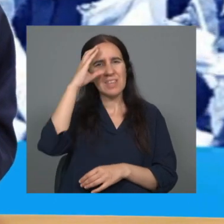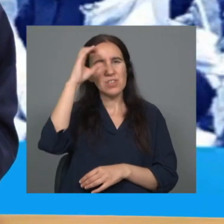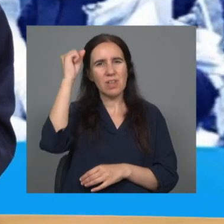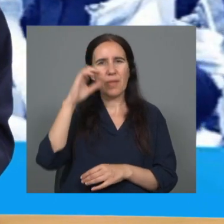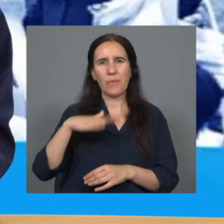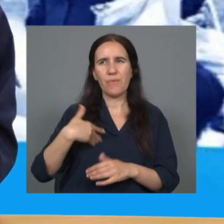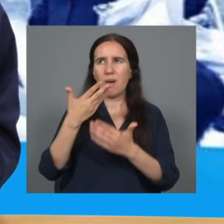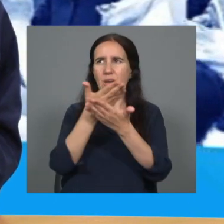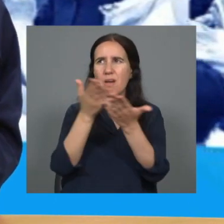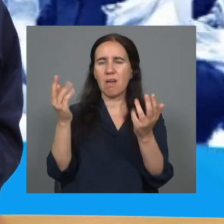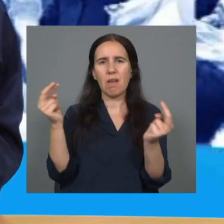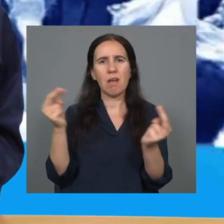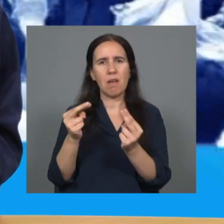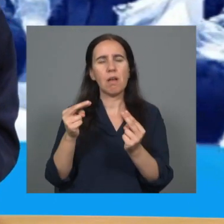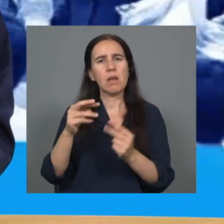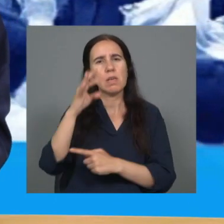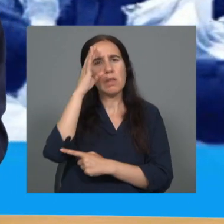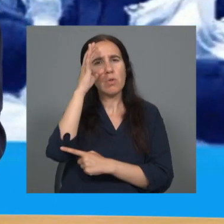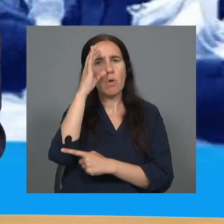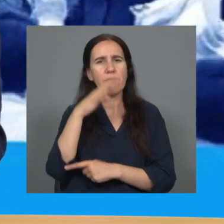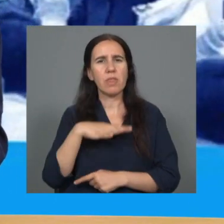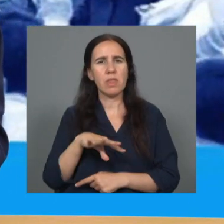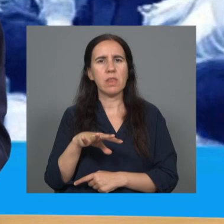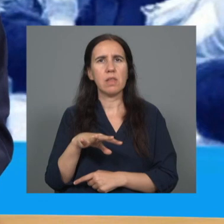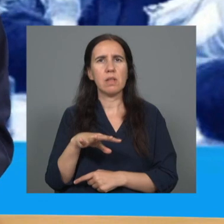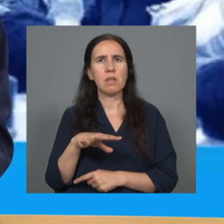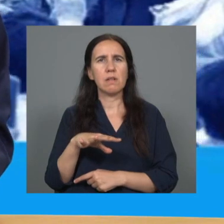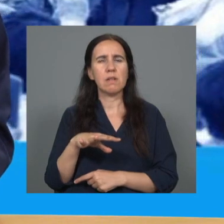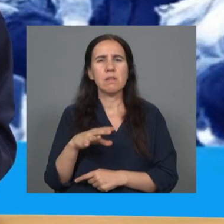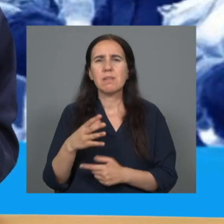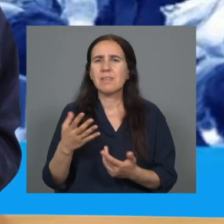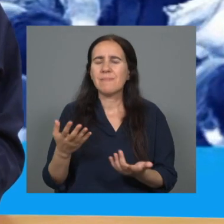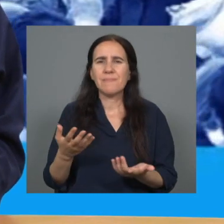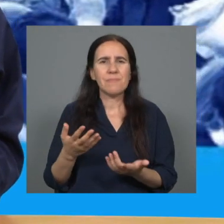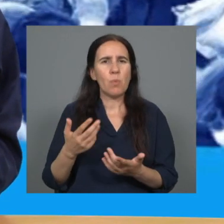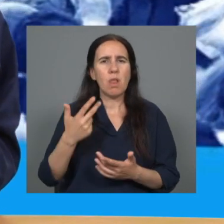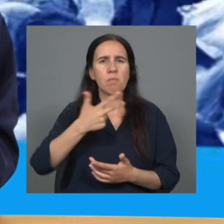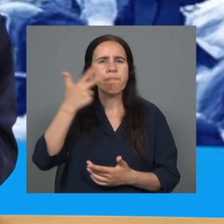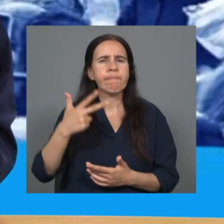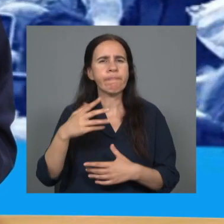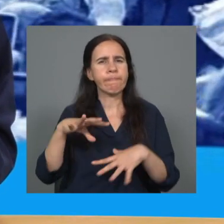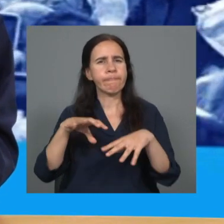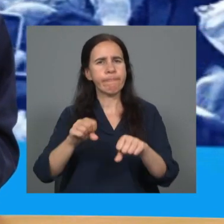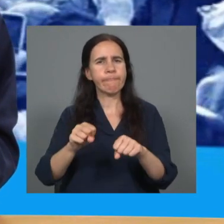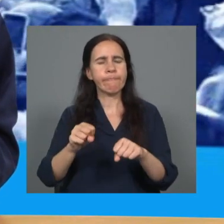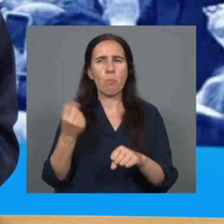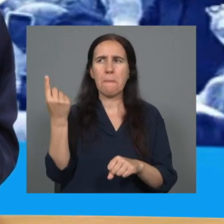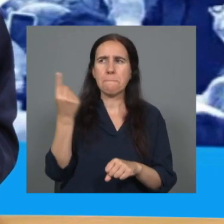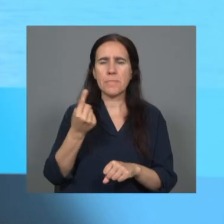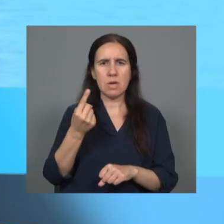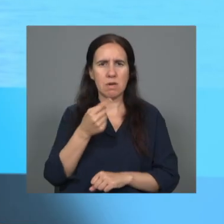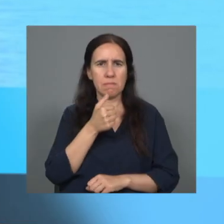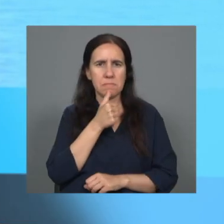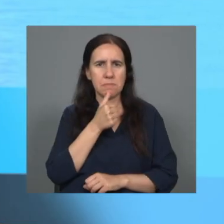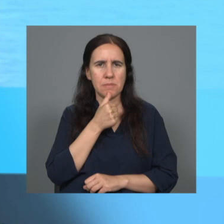que se pretende ideológico, que se pretende totalitário e impositivo